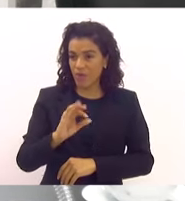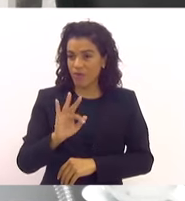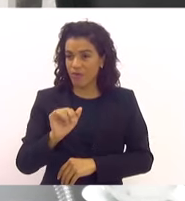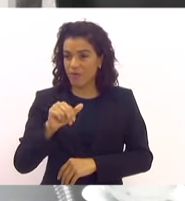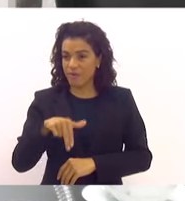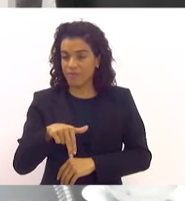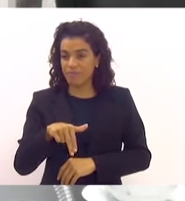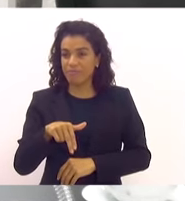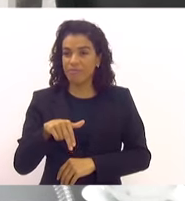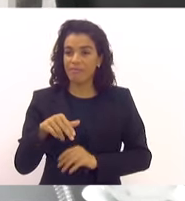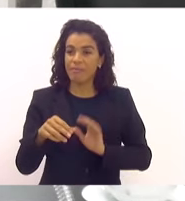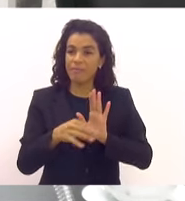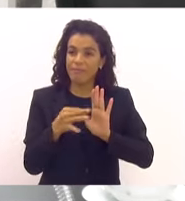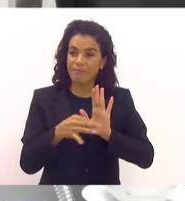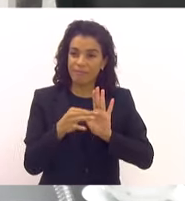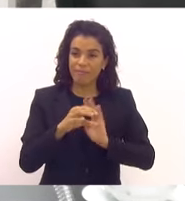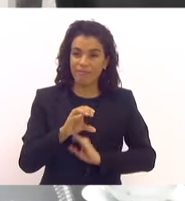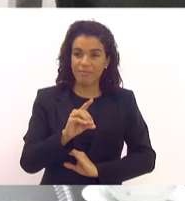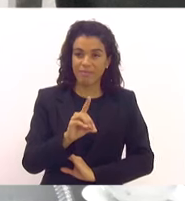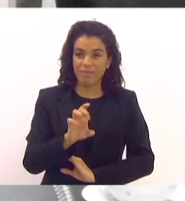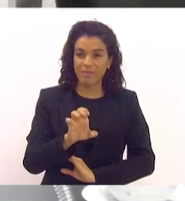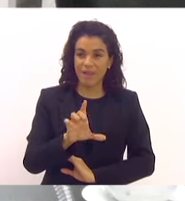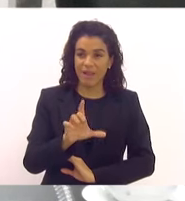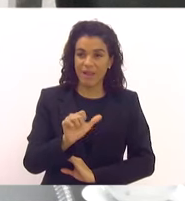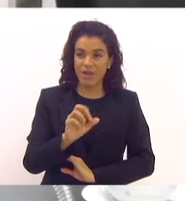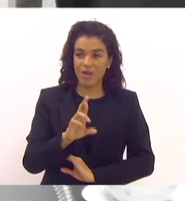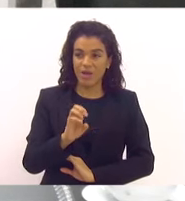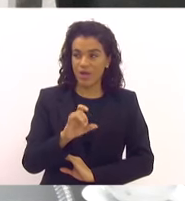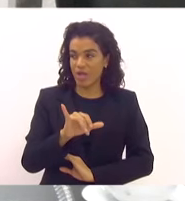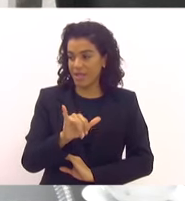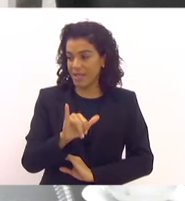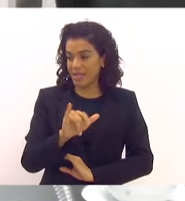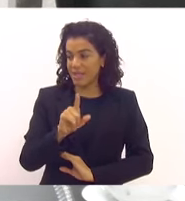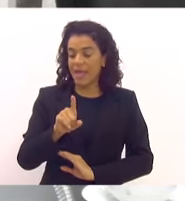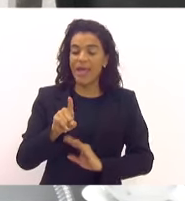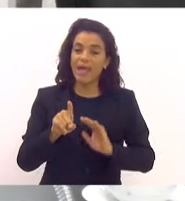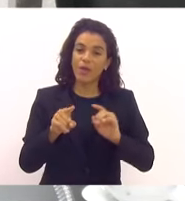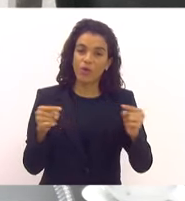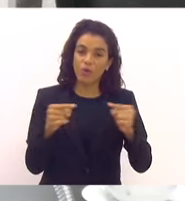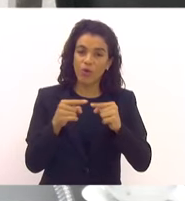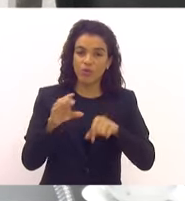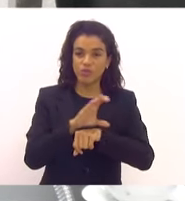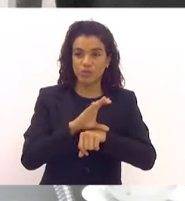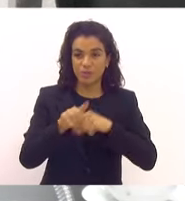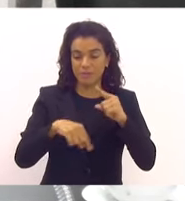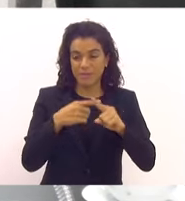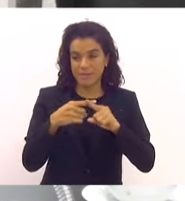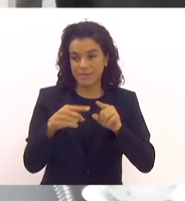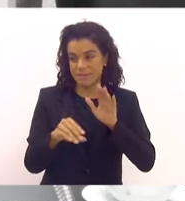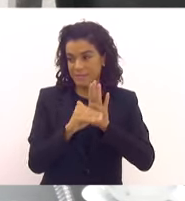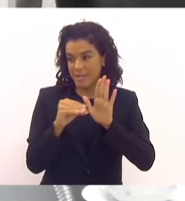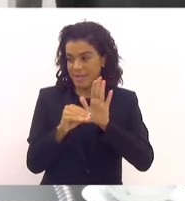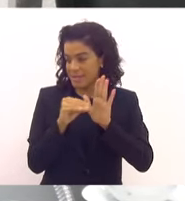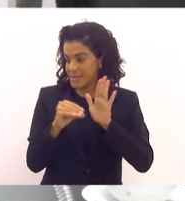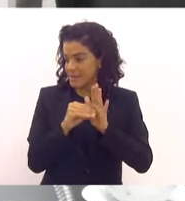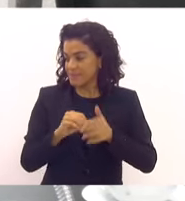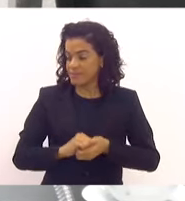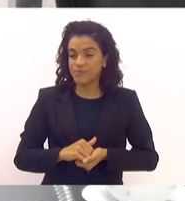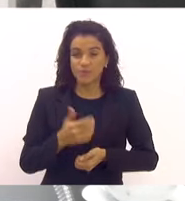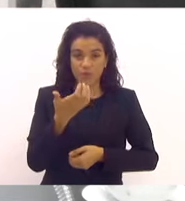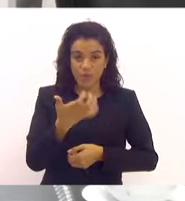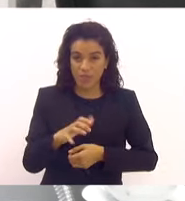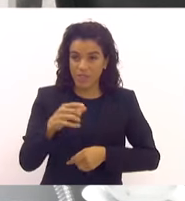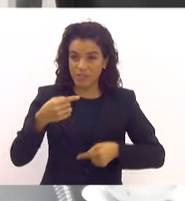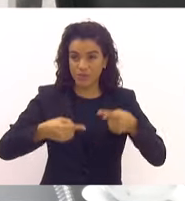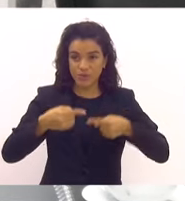Parecer do deputado Delaroli é pela constitucionalidade com emendas. Em discussão, não havendo quem